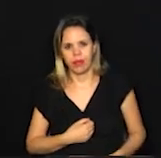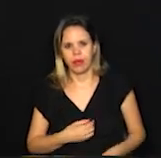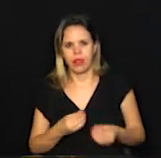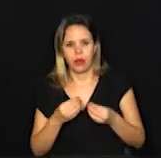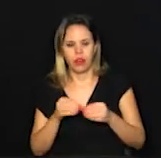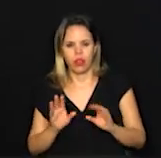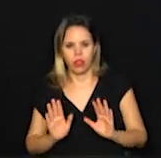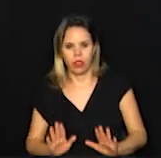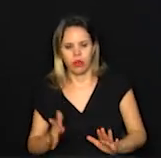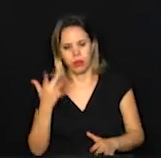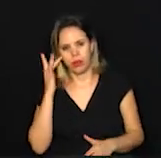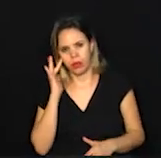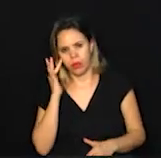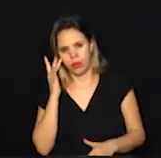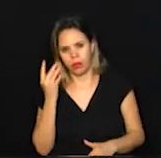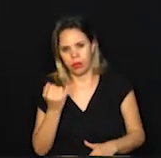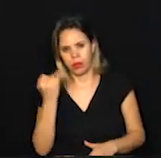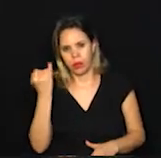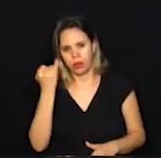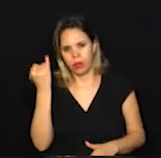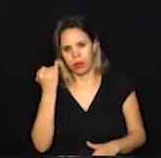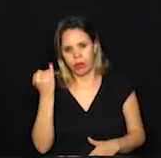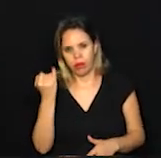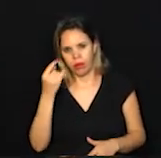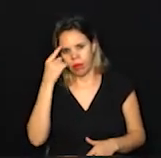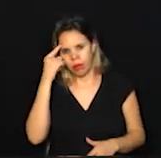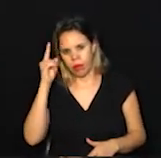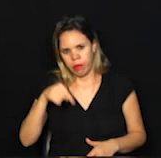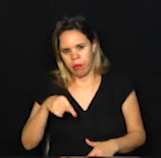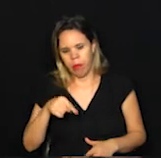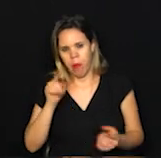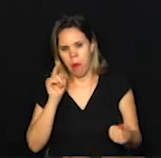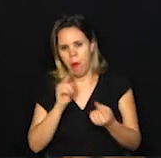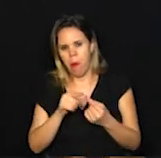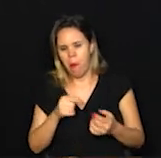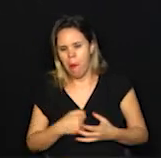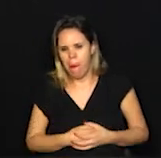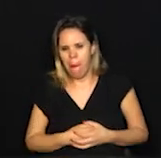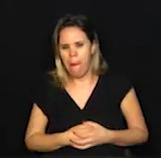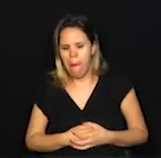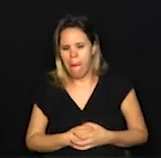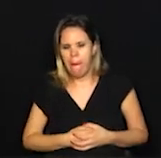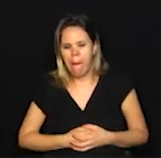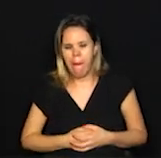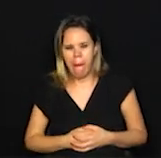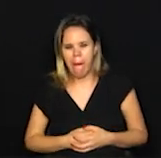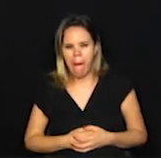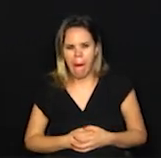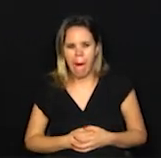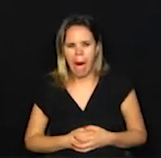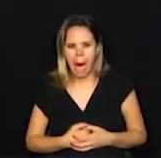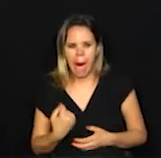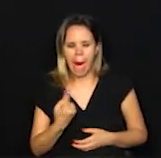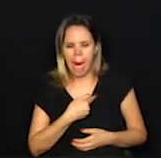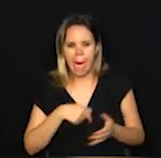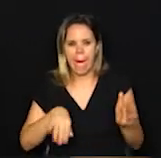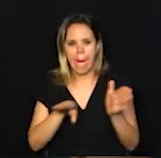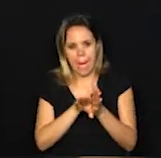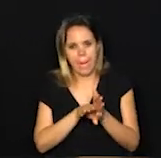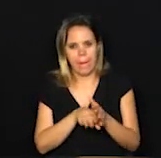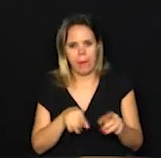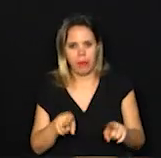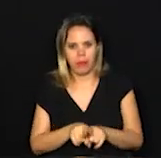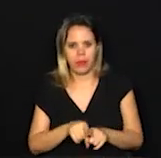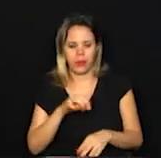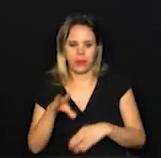transgredidos? Então, eu acho que é muito importante essa ideia desse horizonte. Por outro lado, para a gente chegar nesse horizonte,